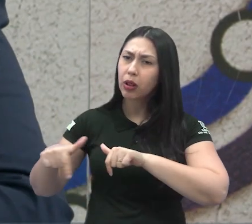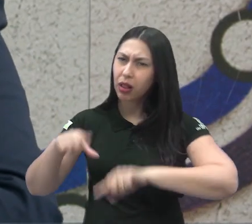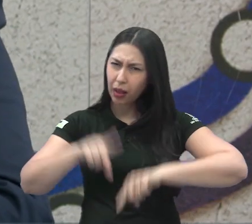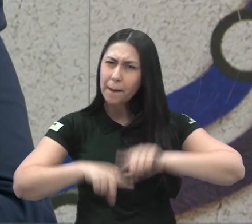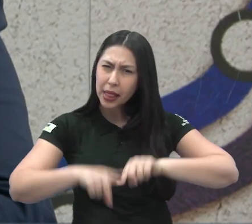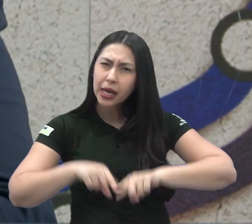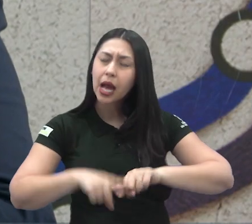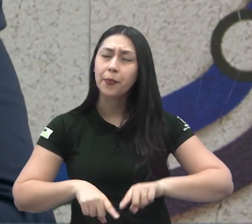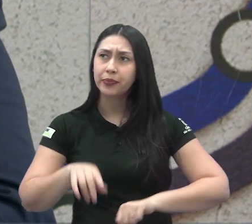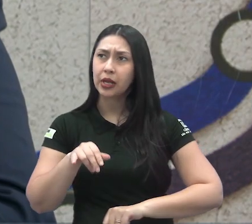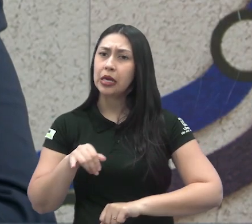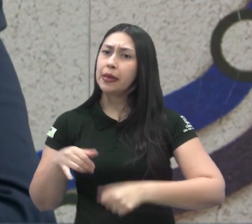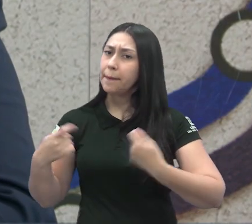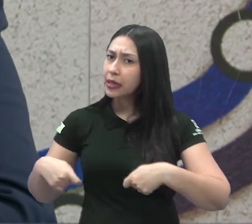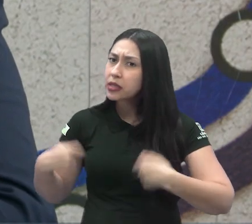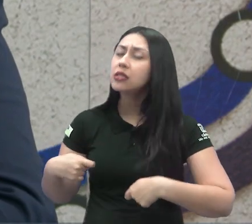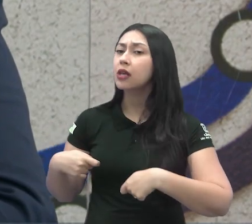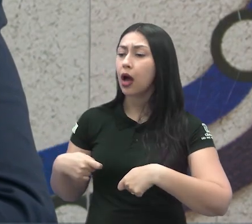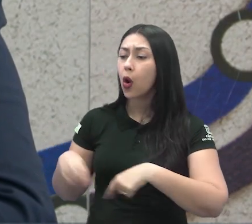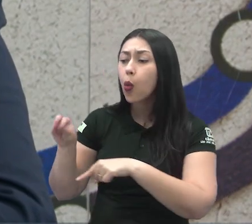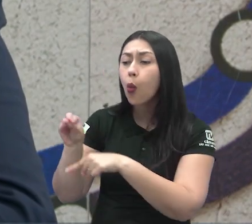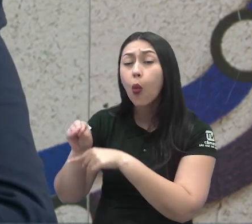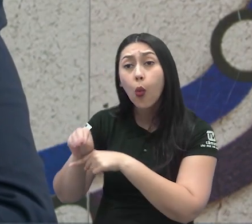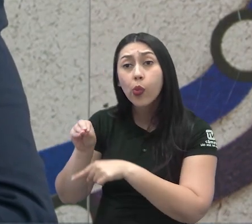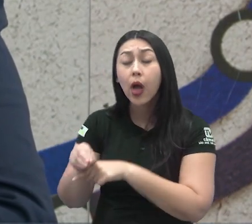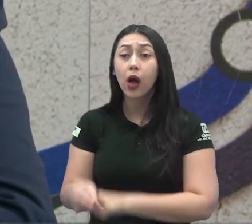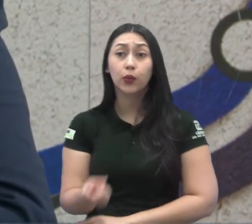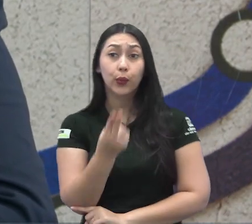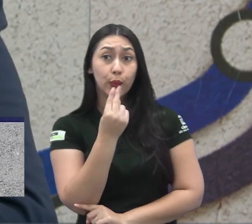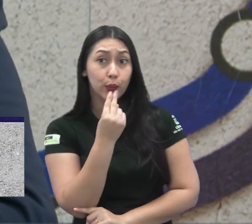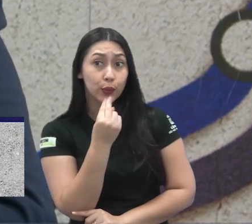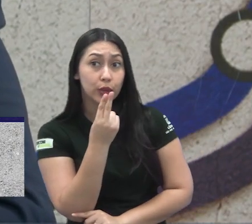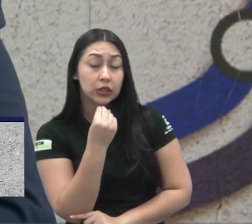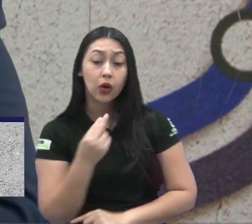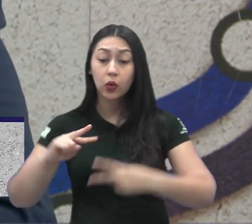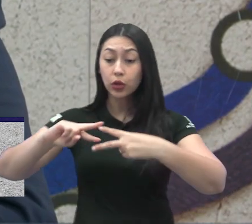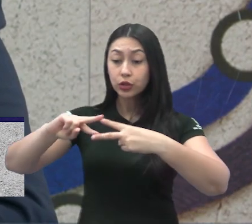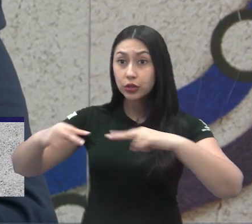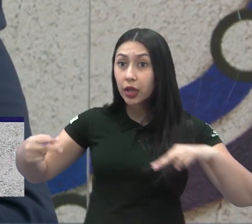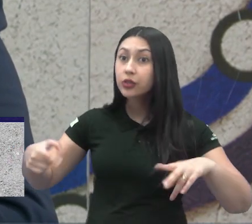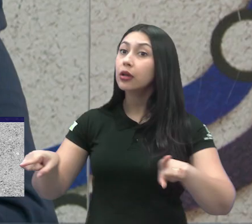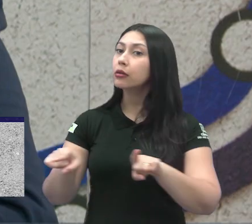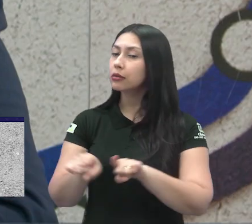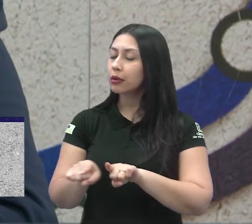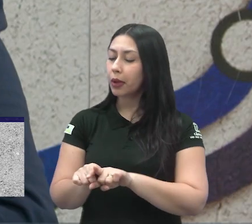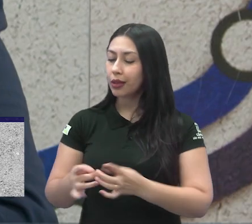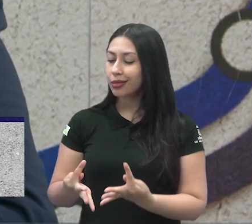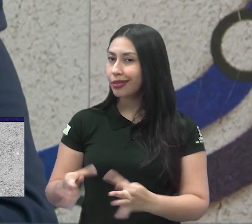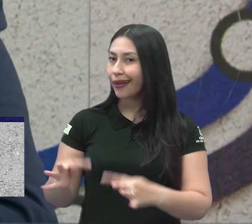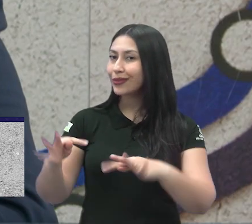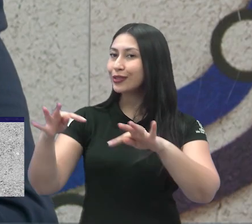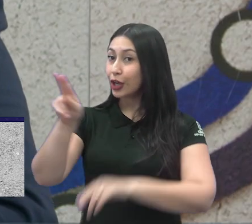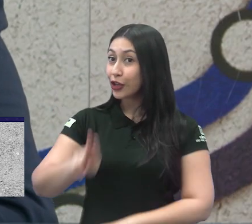manejo, toda a parte nutricional, a parte genética, tecnologias aplicadas à